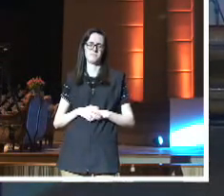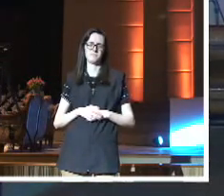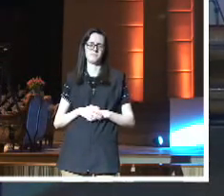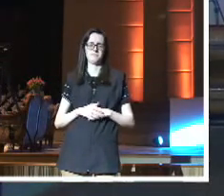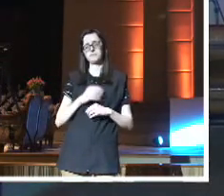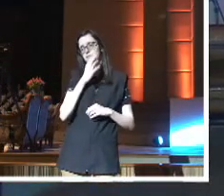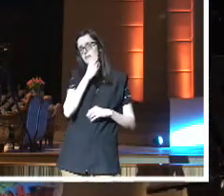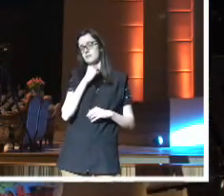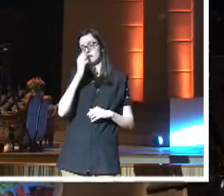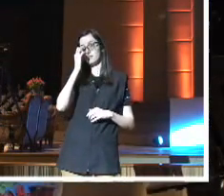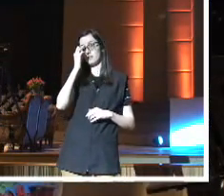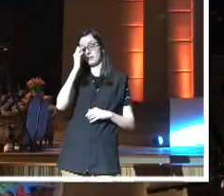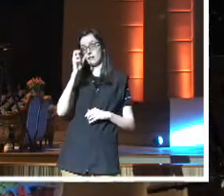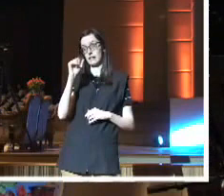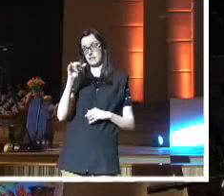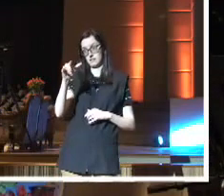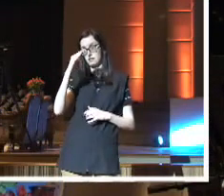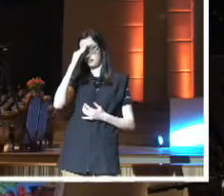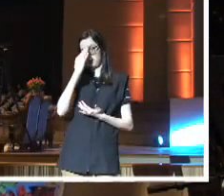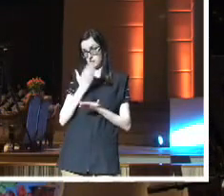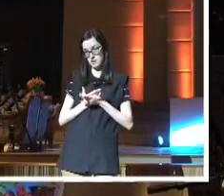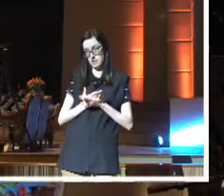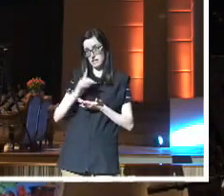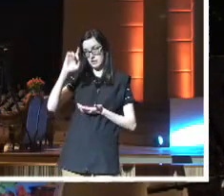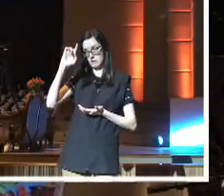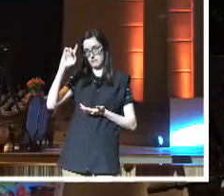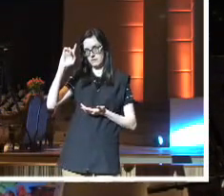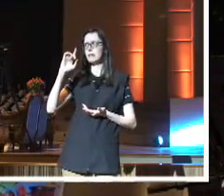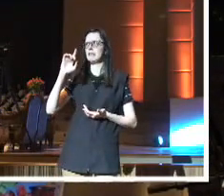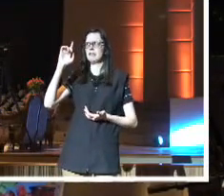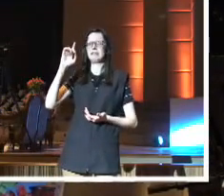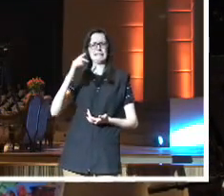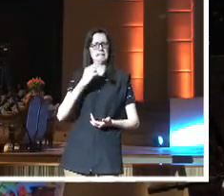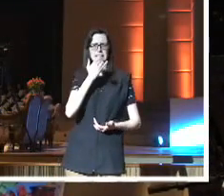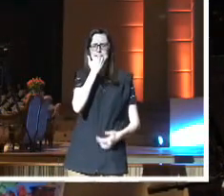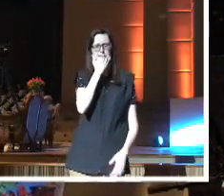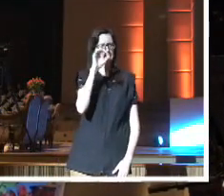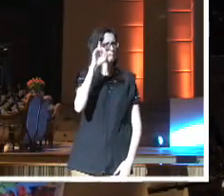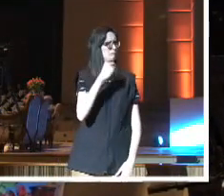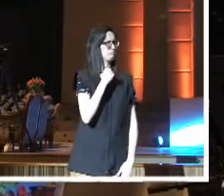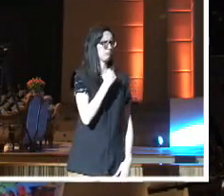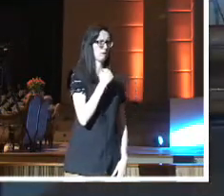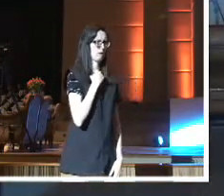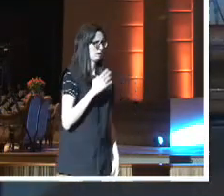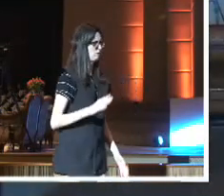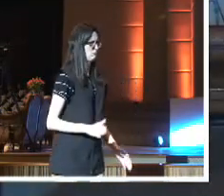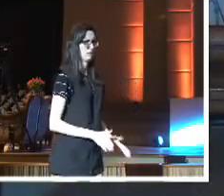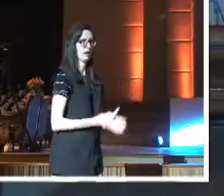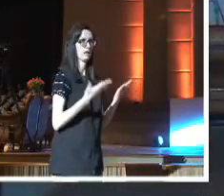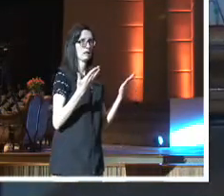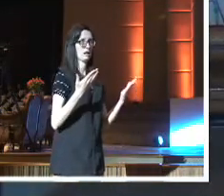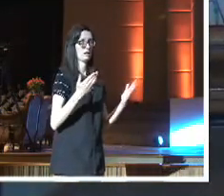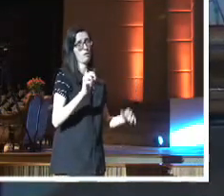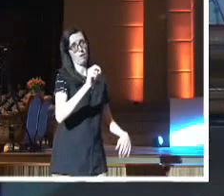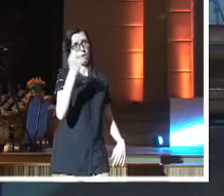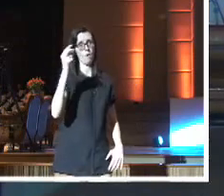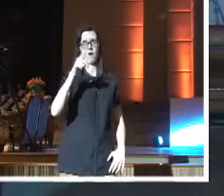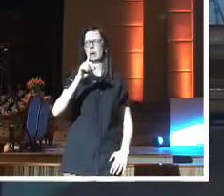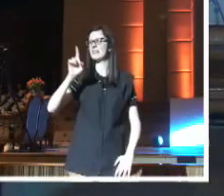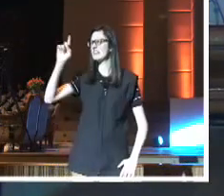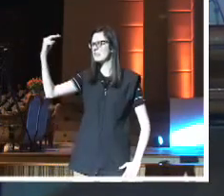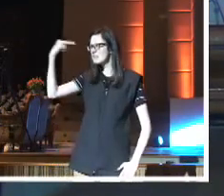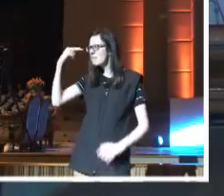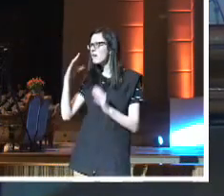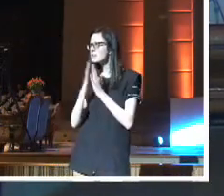Se você crê num Deus que não pode fazer milagres, se você crê num Deus que não pode ouvir